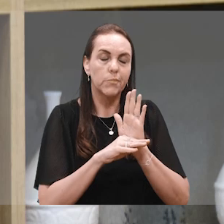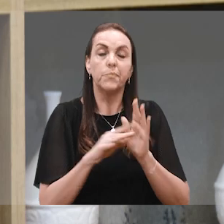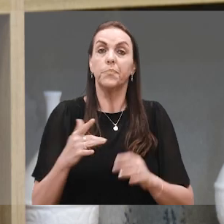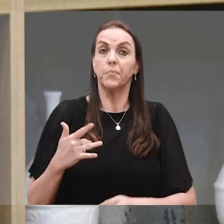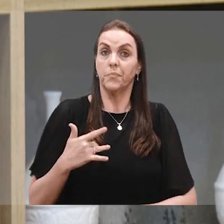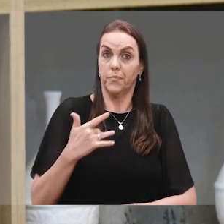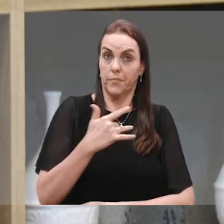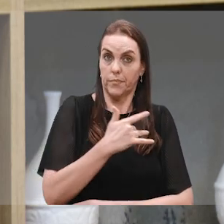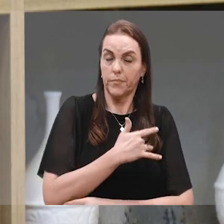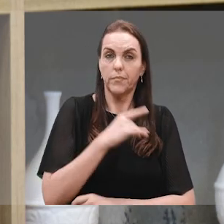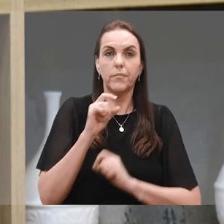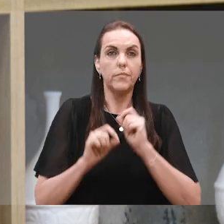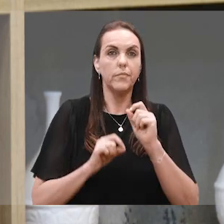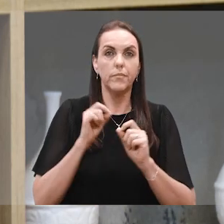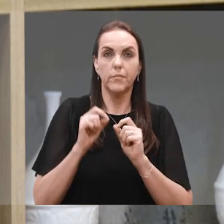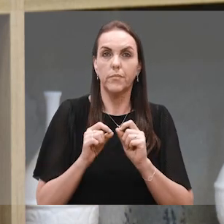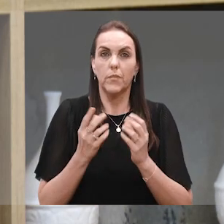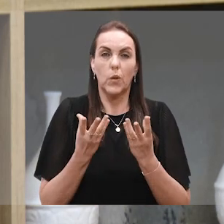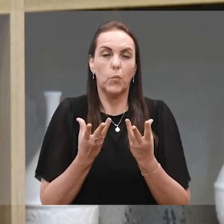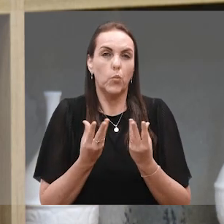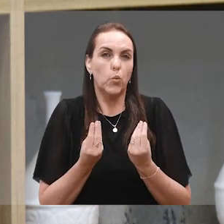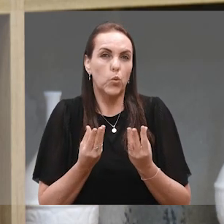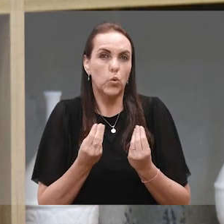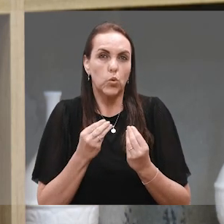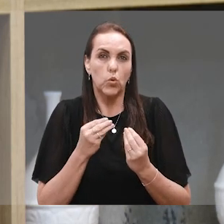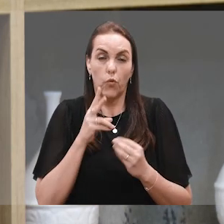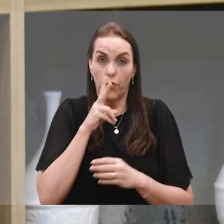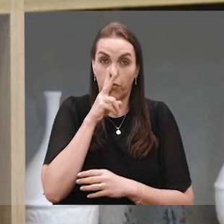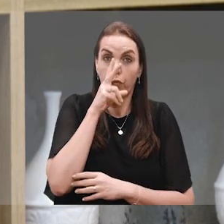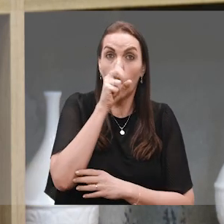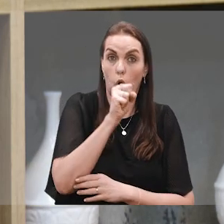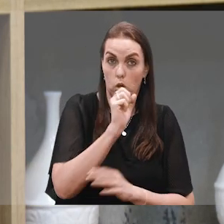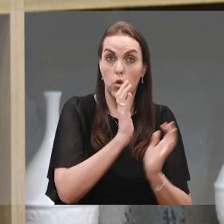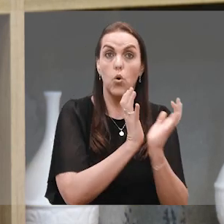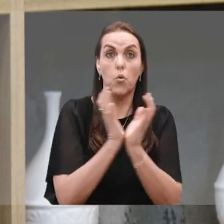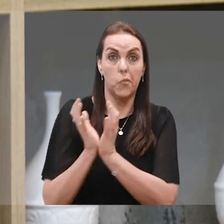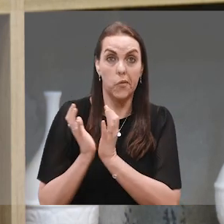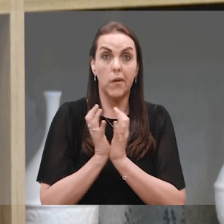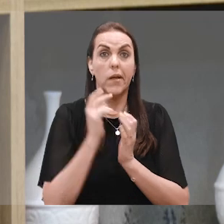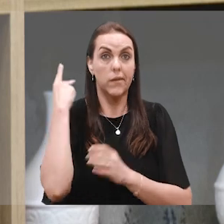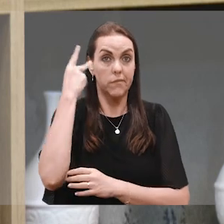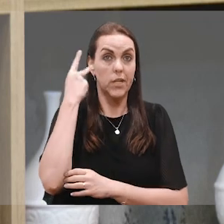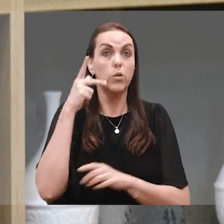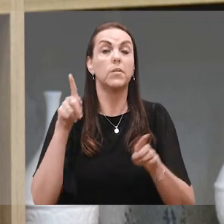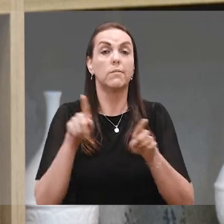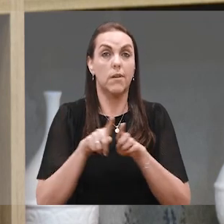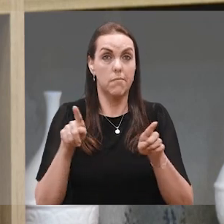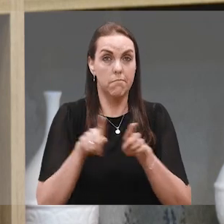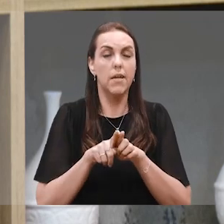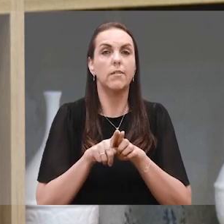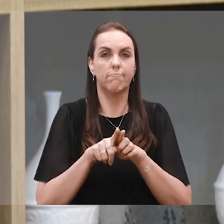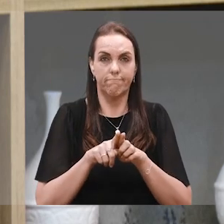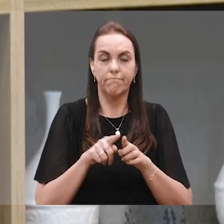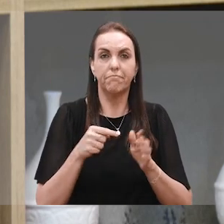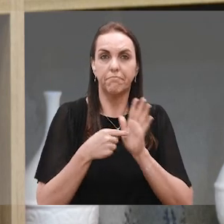digamos assim. Na saúde, o que ficou muito forte, os seus colegas têm reverberado